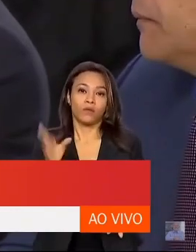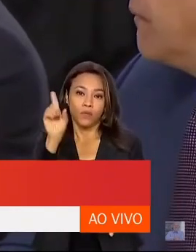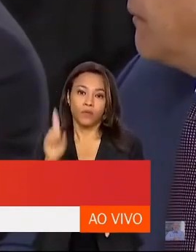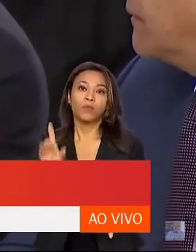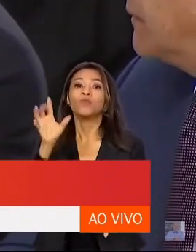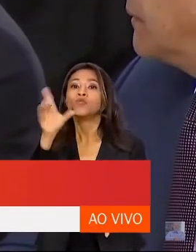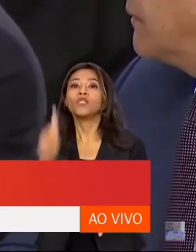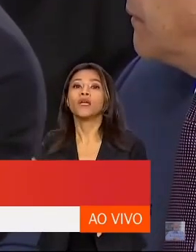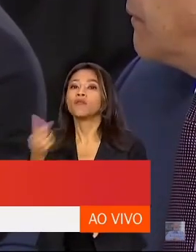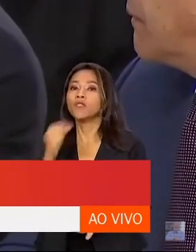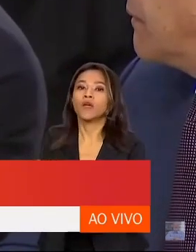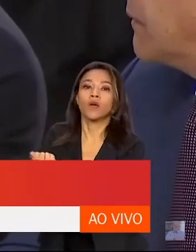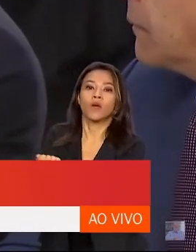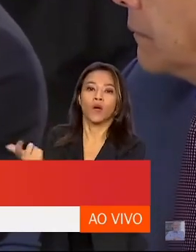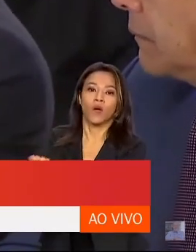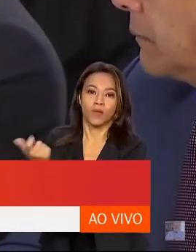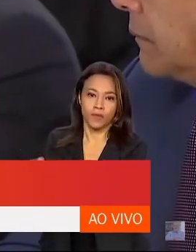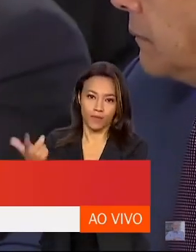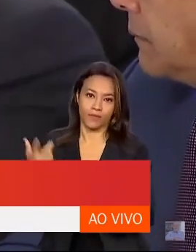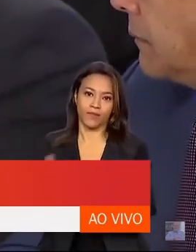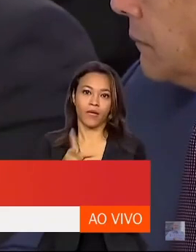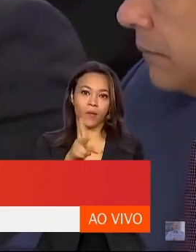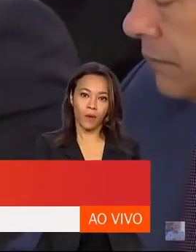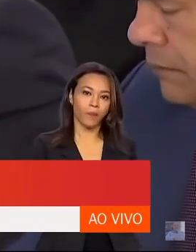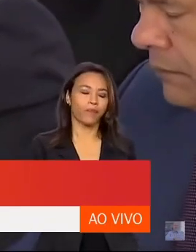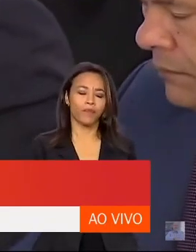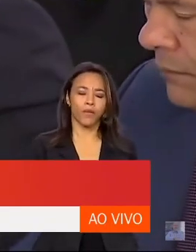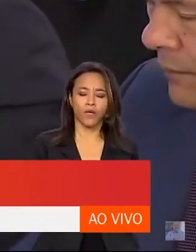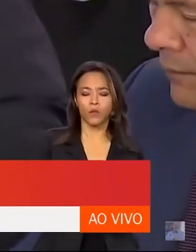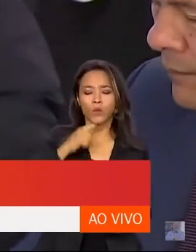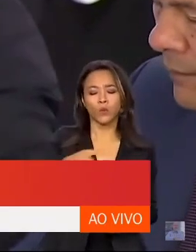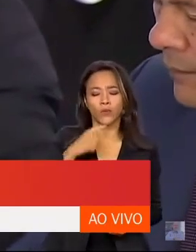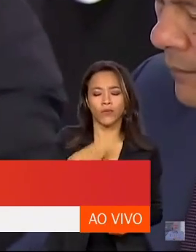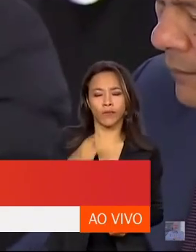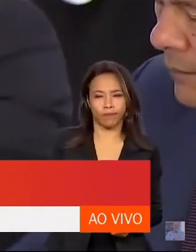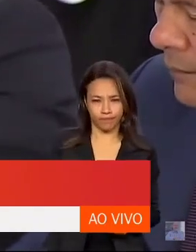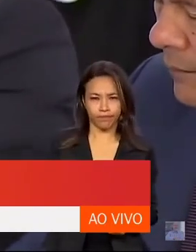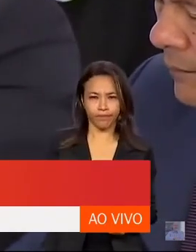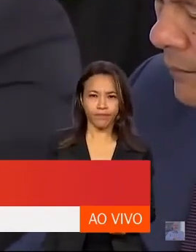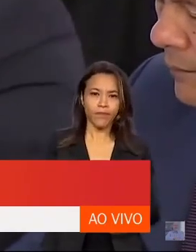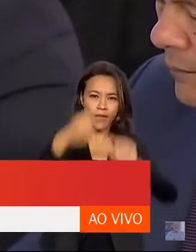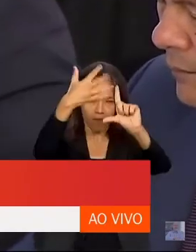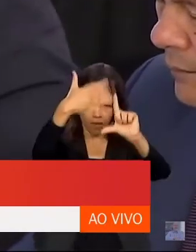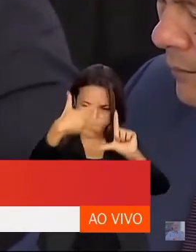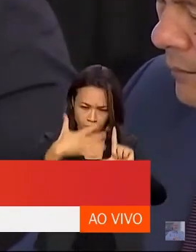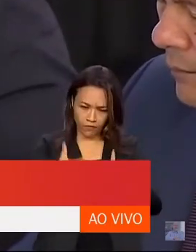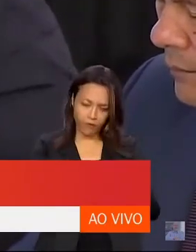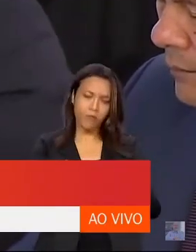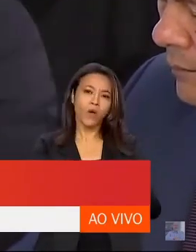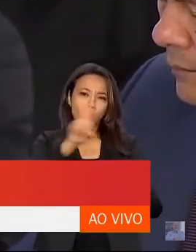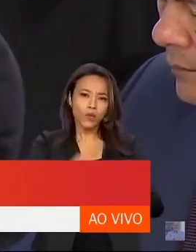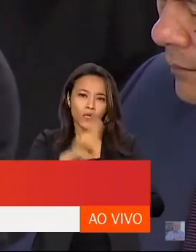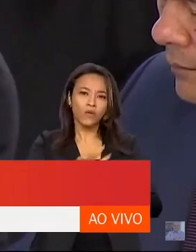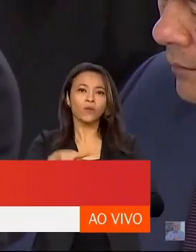uma inversão do ônus. Ou seja, na dúvida, se a plataforma, com todos esses novos